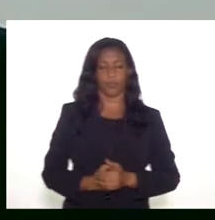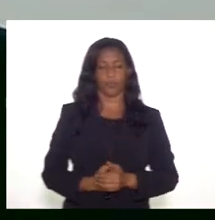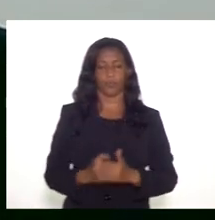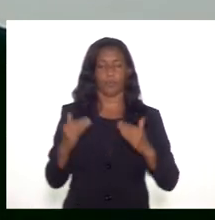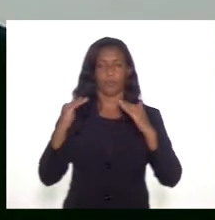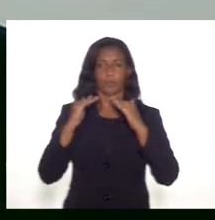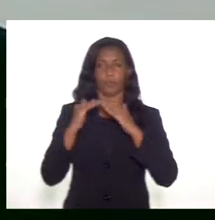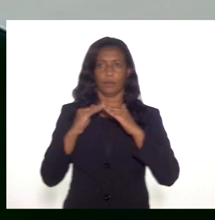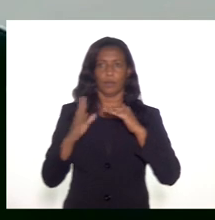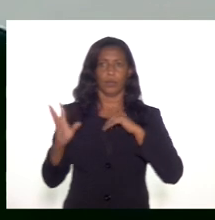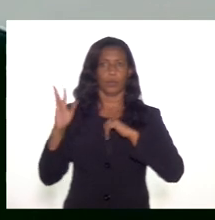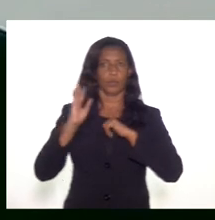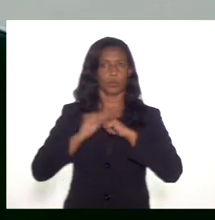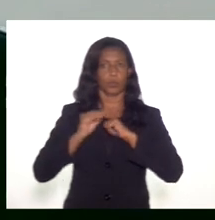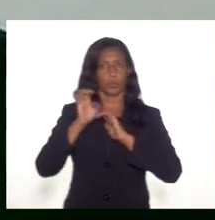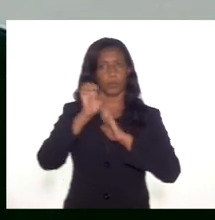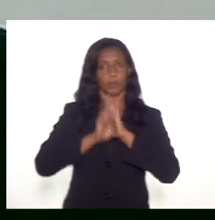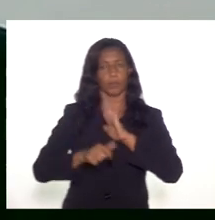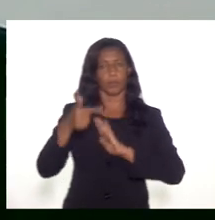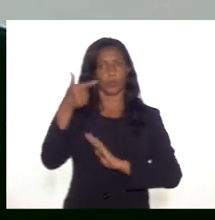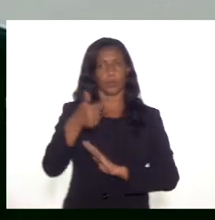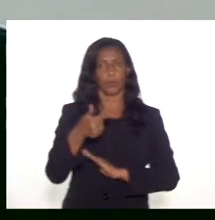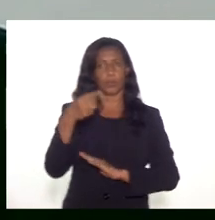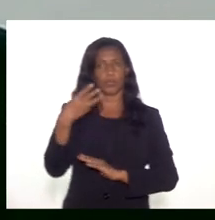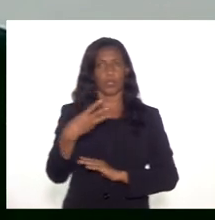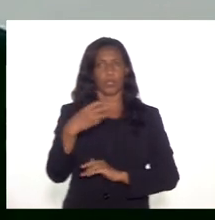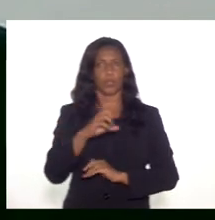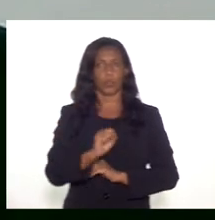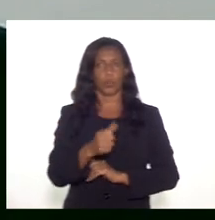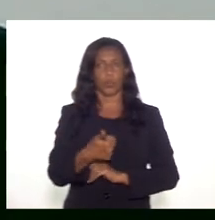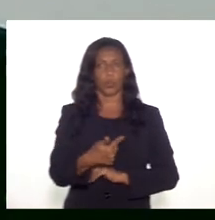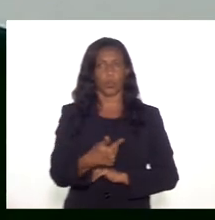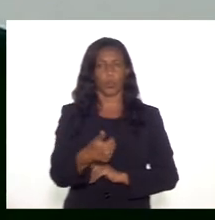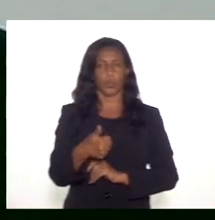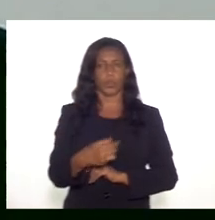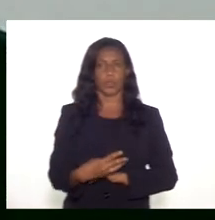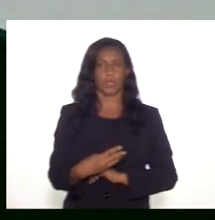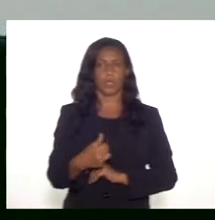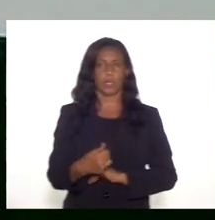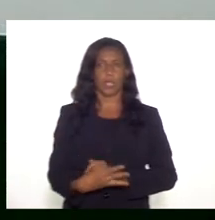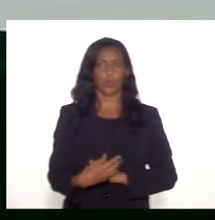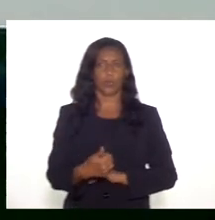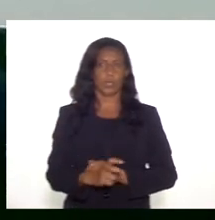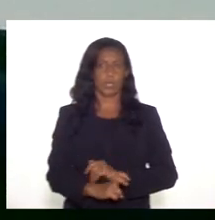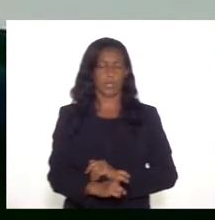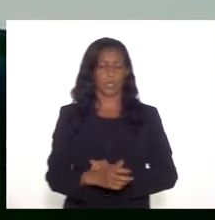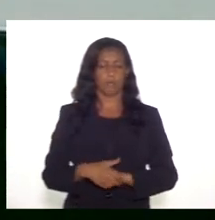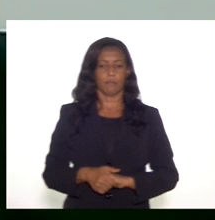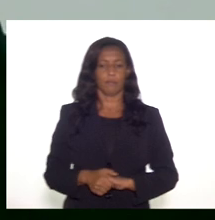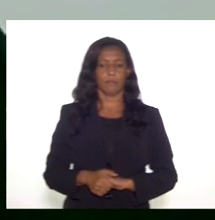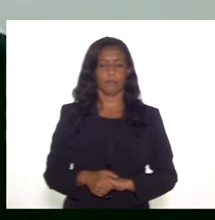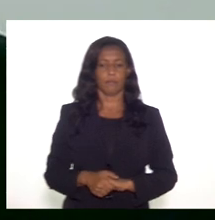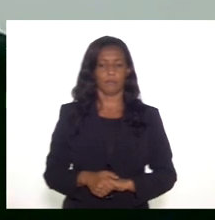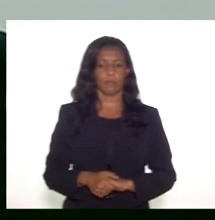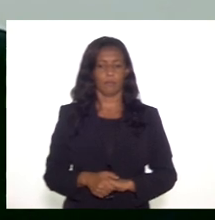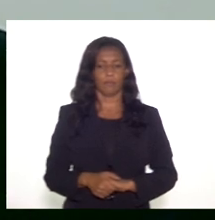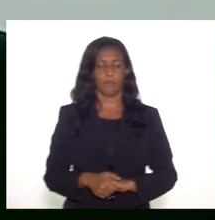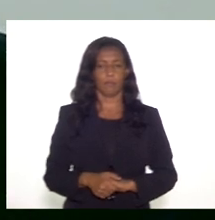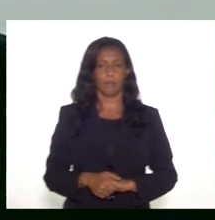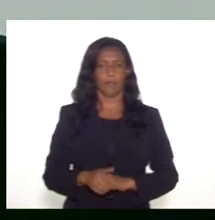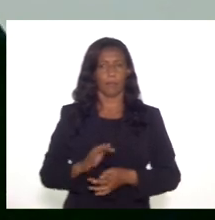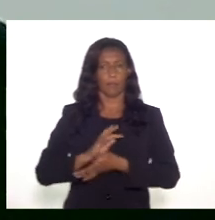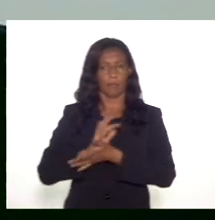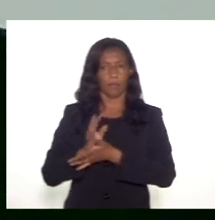favorável com sub-emenda aglutinativa as emendas 2, 3, 8, 12, 13, 14 e 15, pela